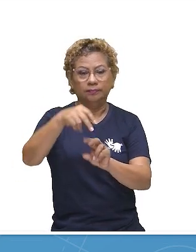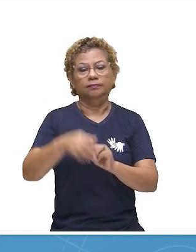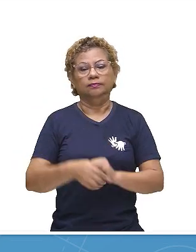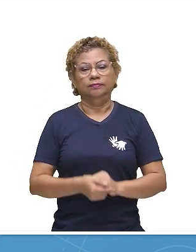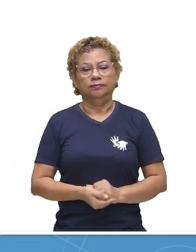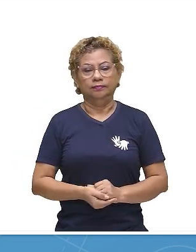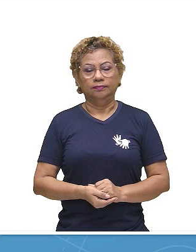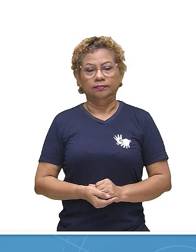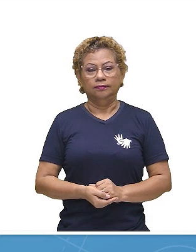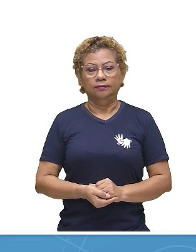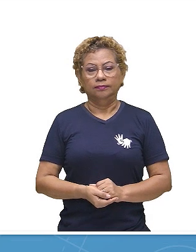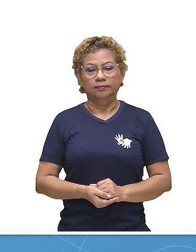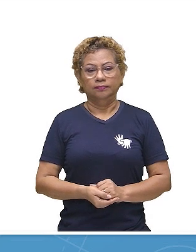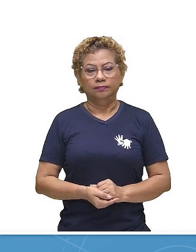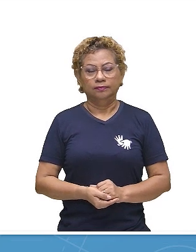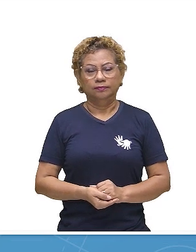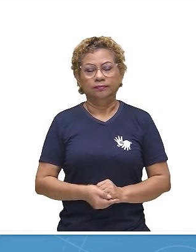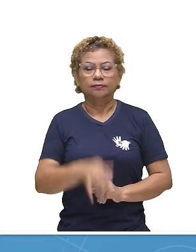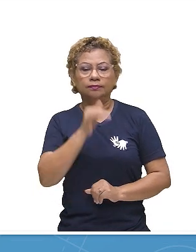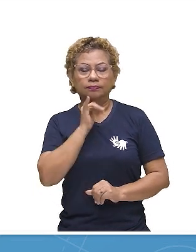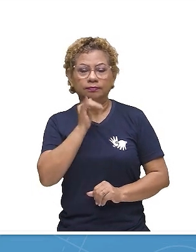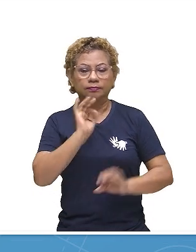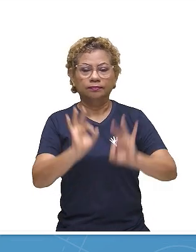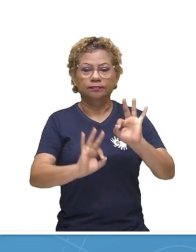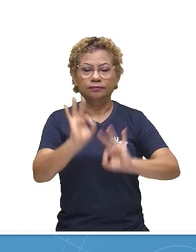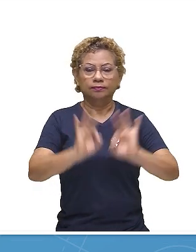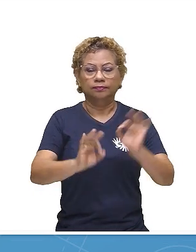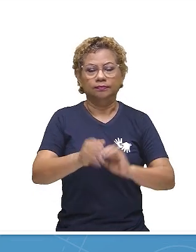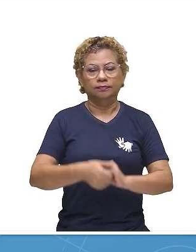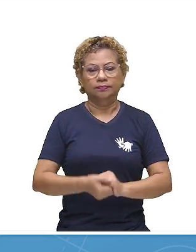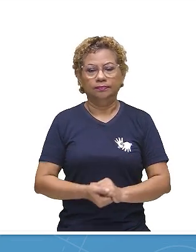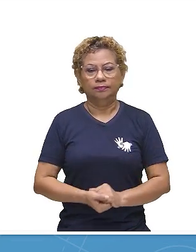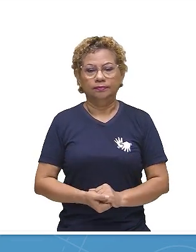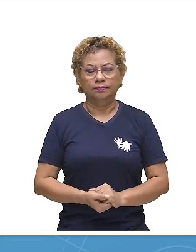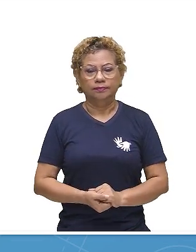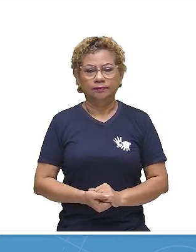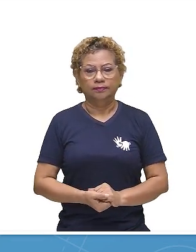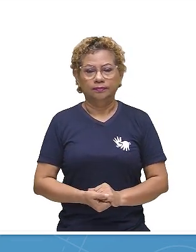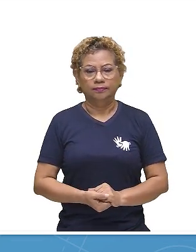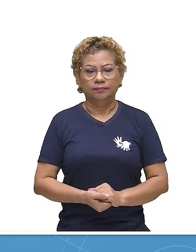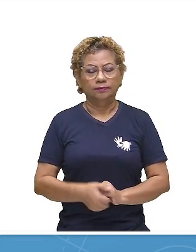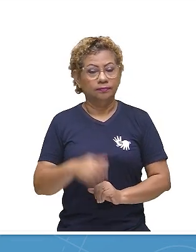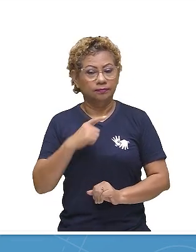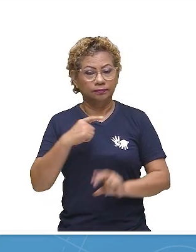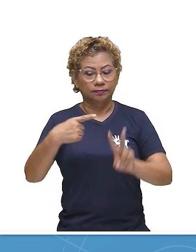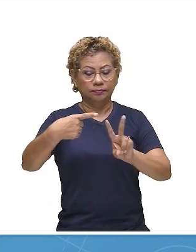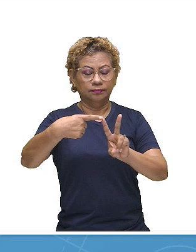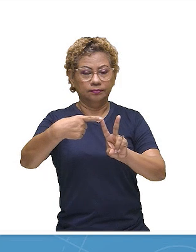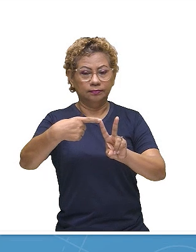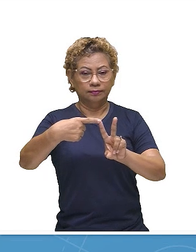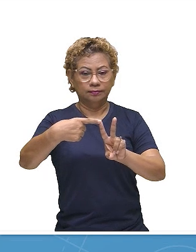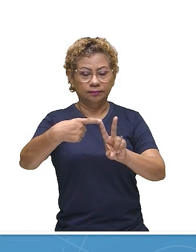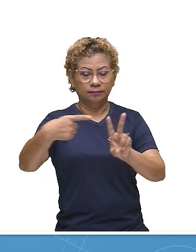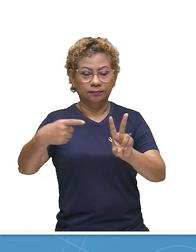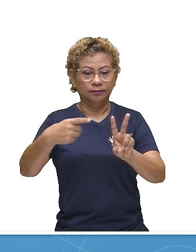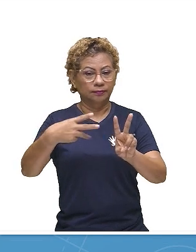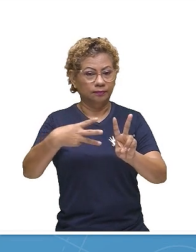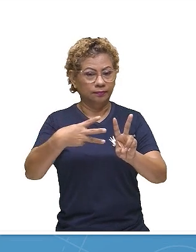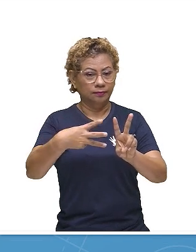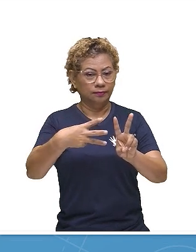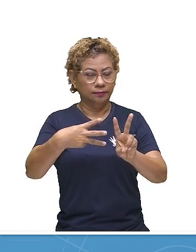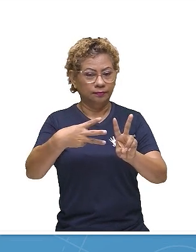B. Por exemplo, vamos supor que eu tenho aqui raiz quadrada de 3